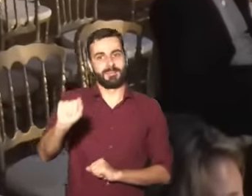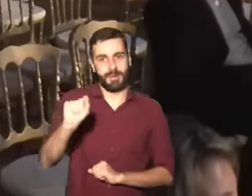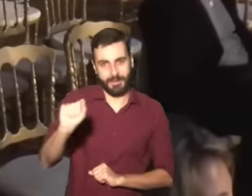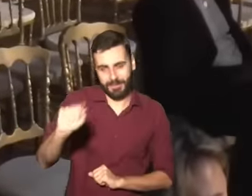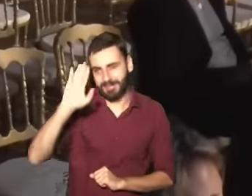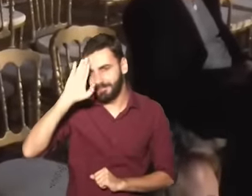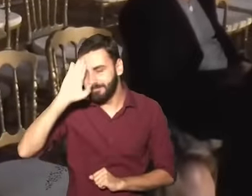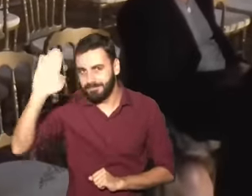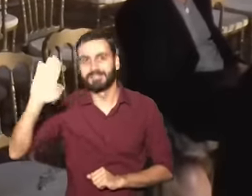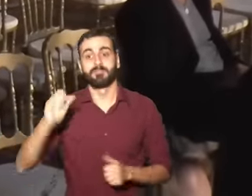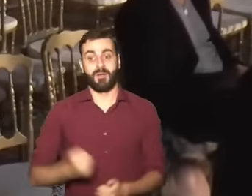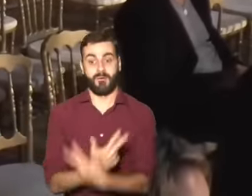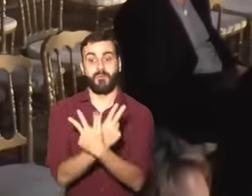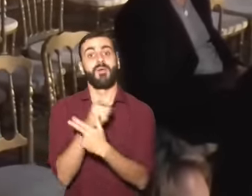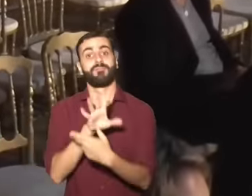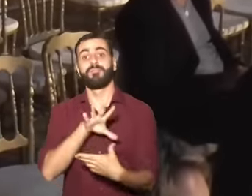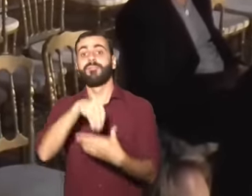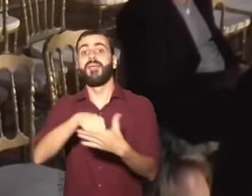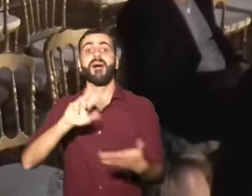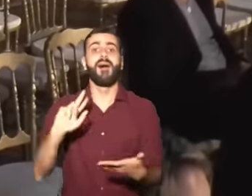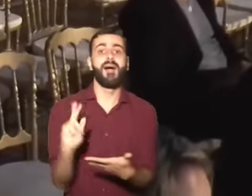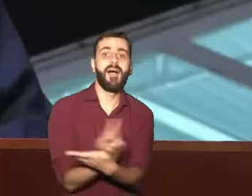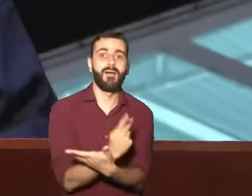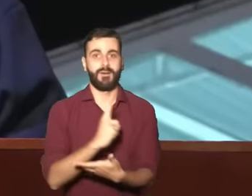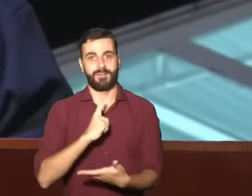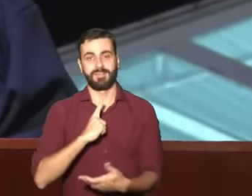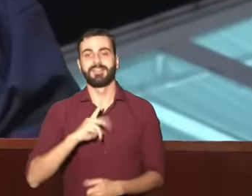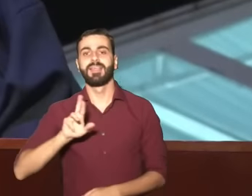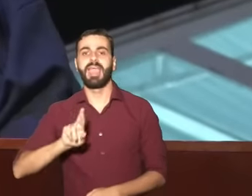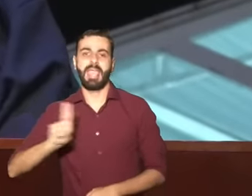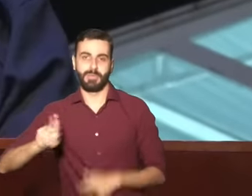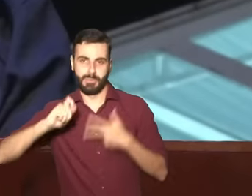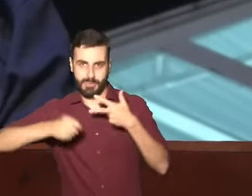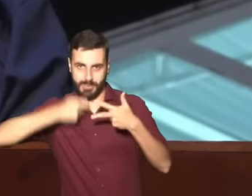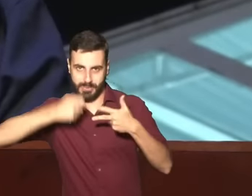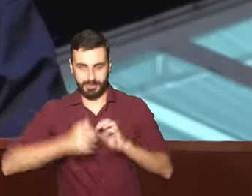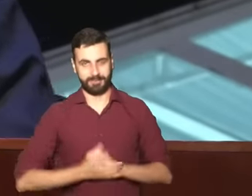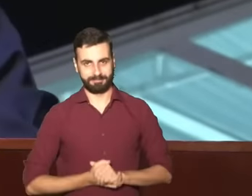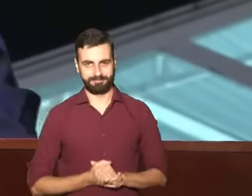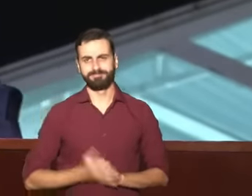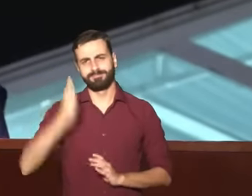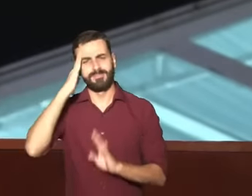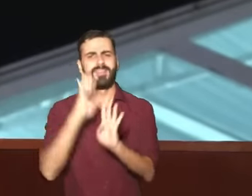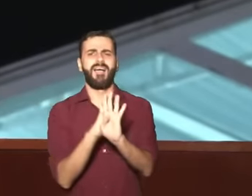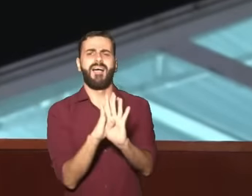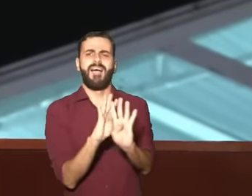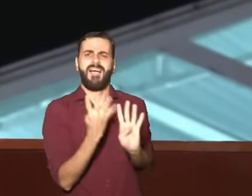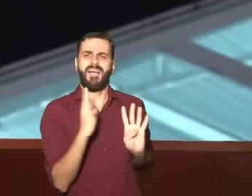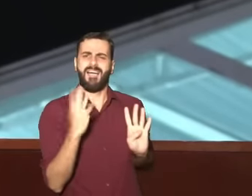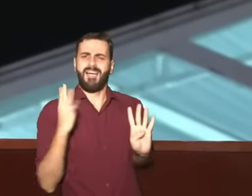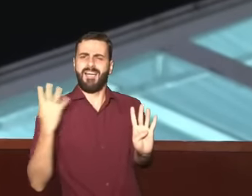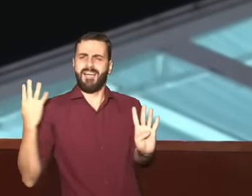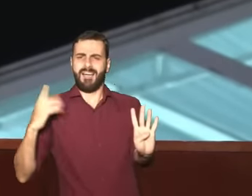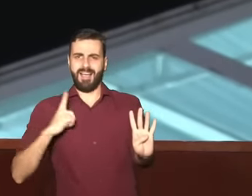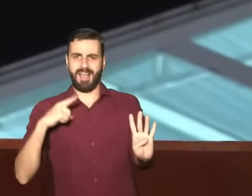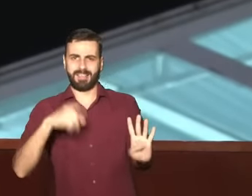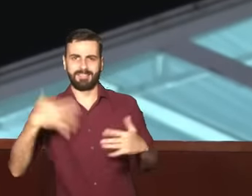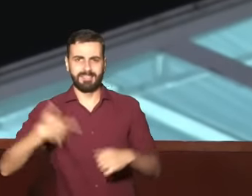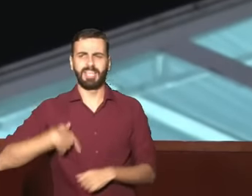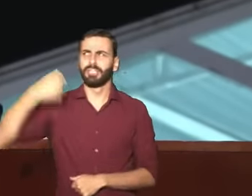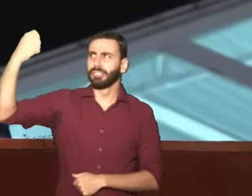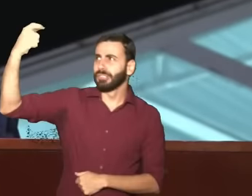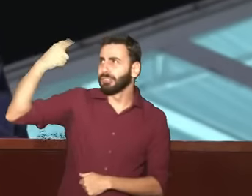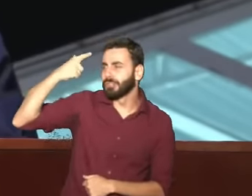nossa passagem pelo FV sem falar no refeitório. Quantas filas enfrentamos, quanto o